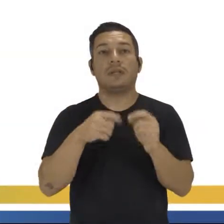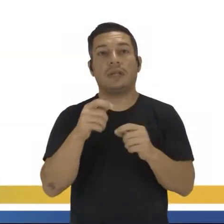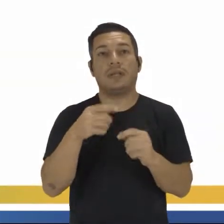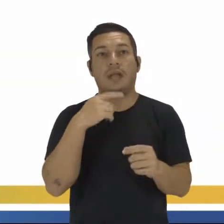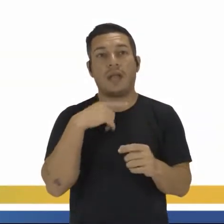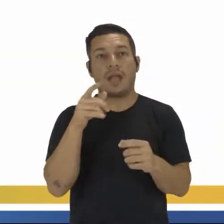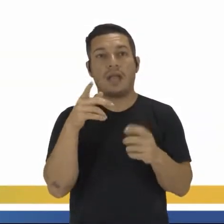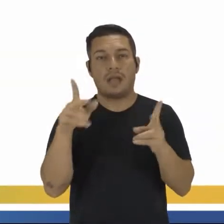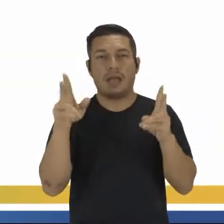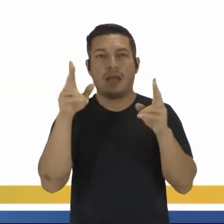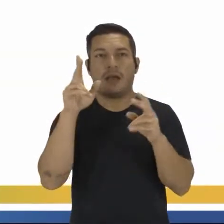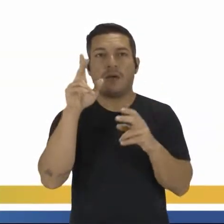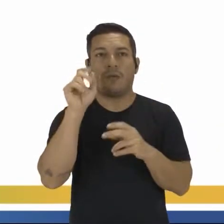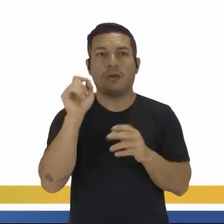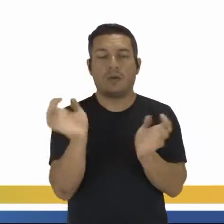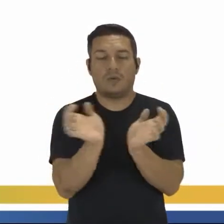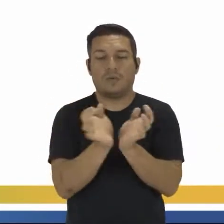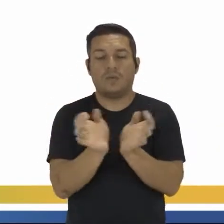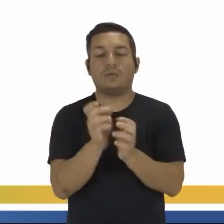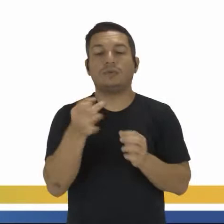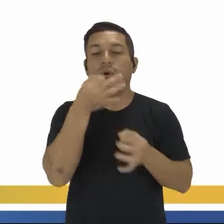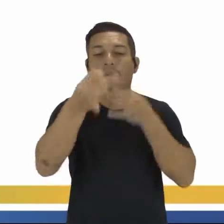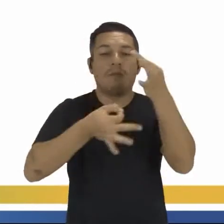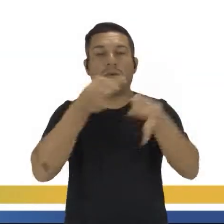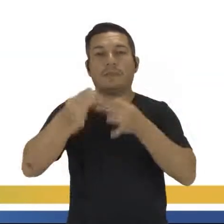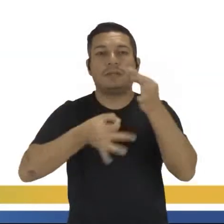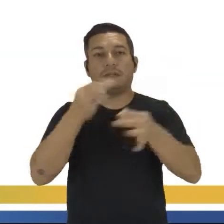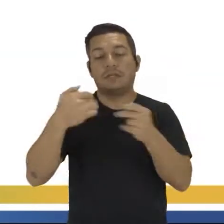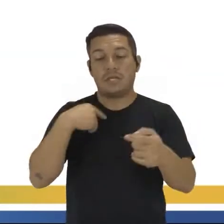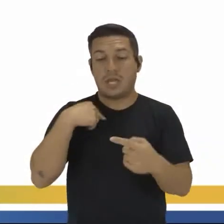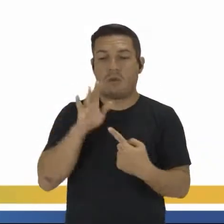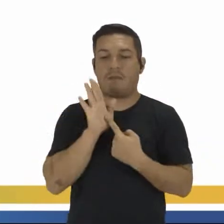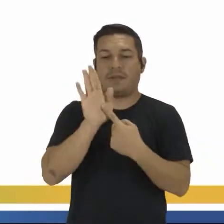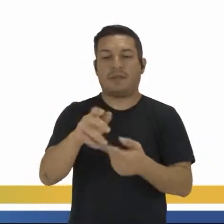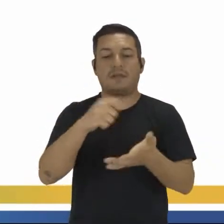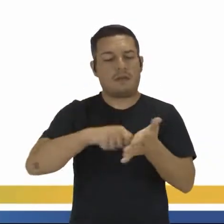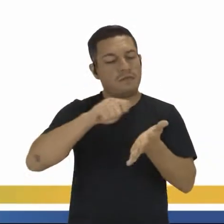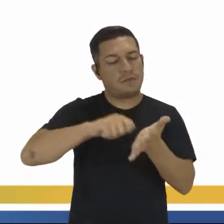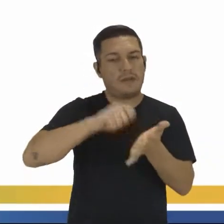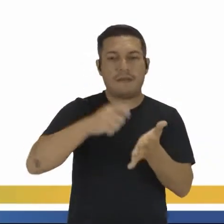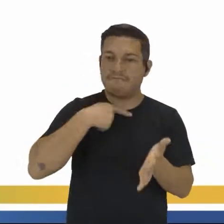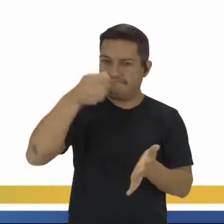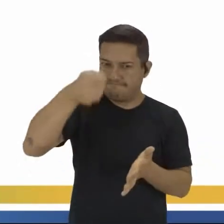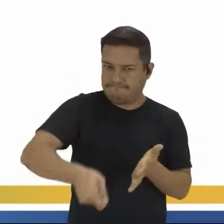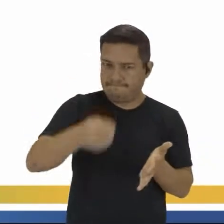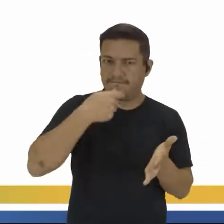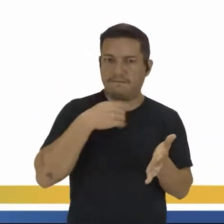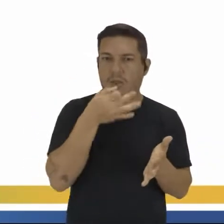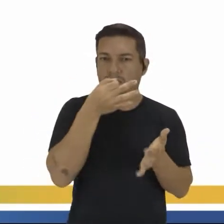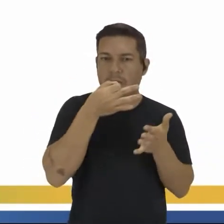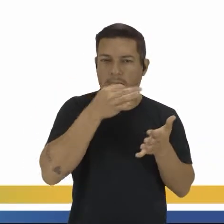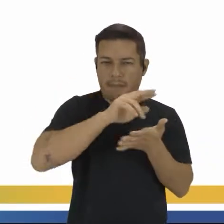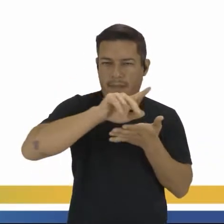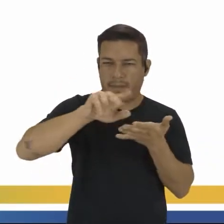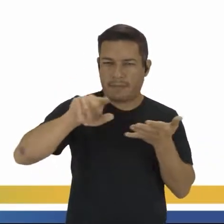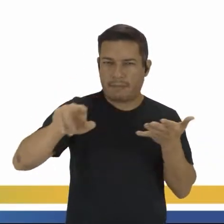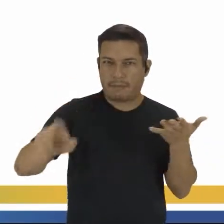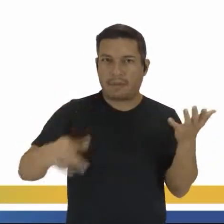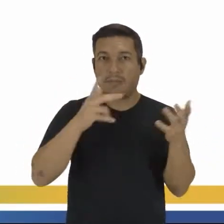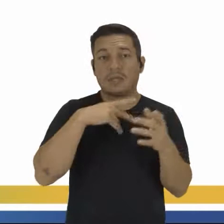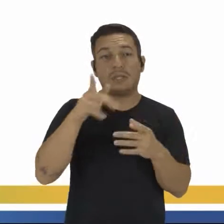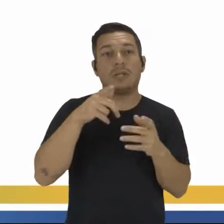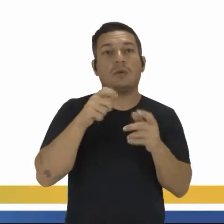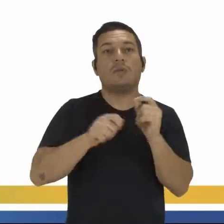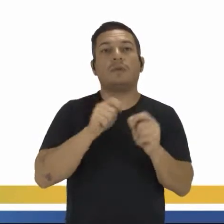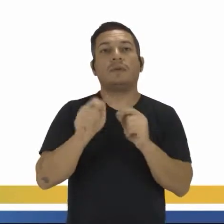Nós dizemos que a tese é o conjunto de argumentos apresentados, são aquelas afirmações que você vai fazendo acerca do tema. Isso